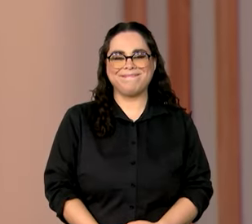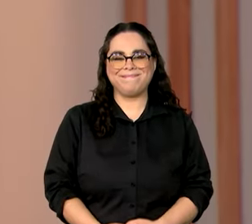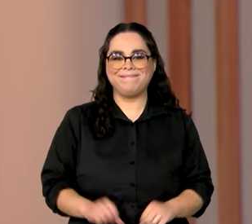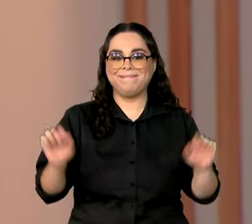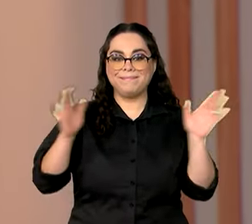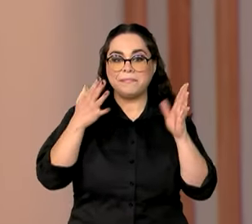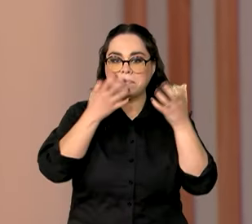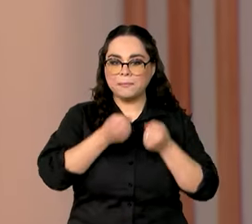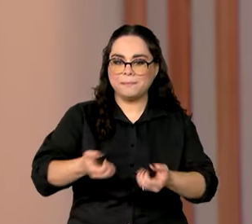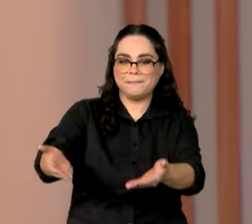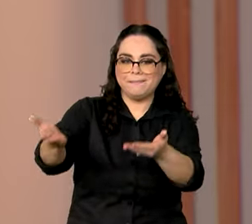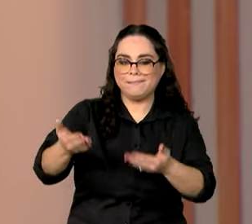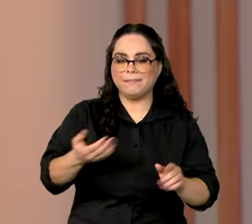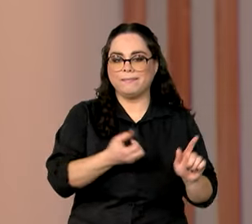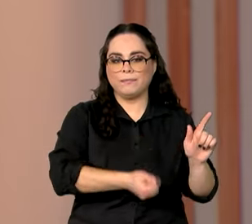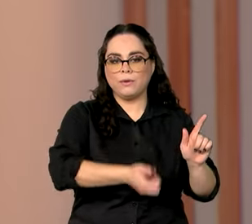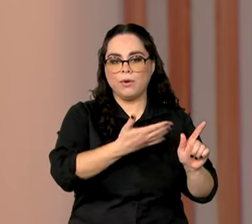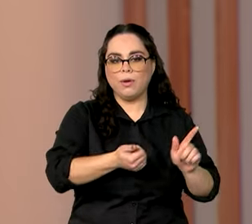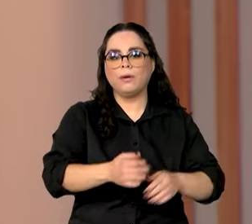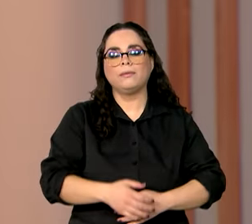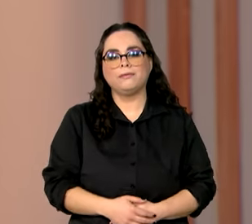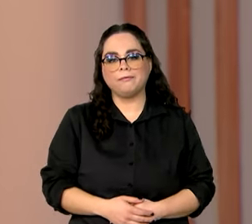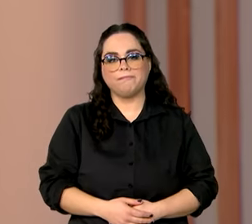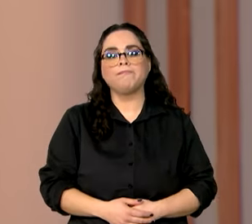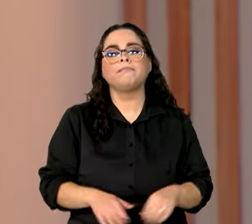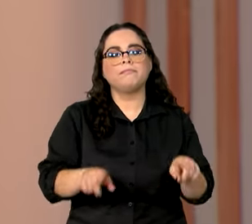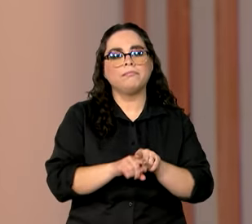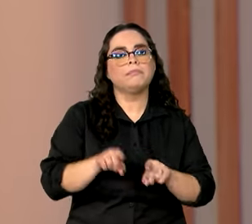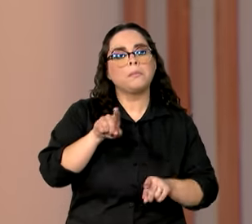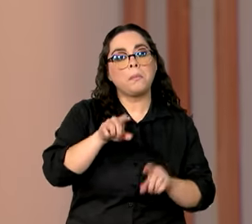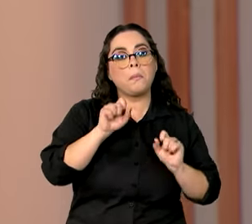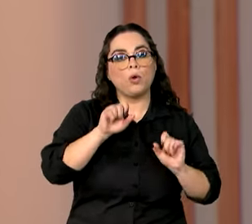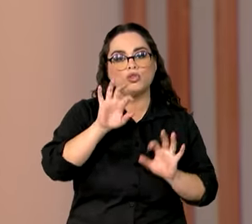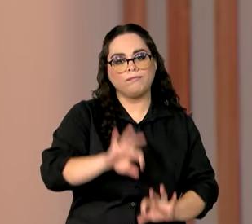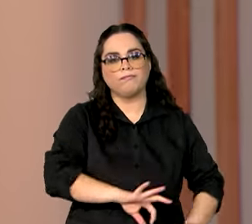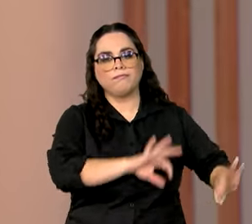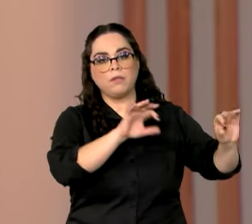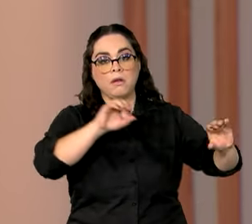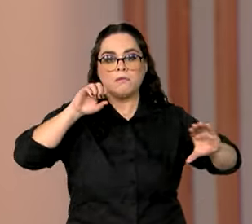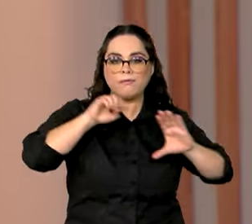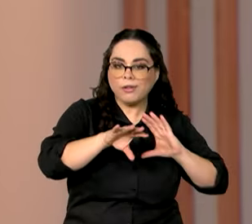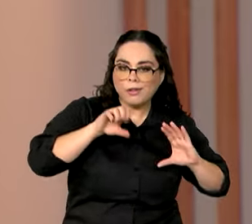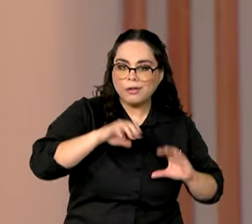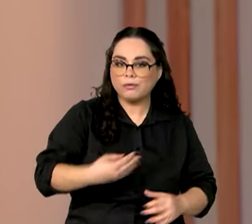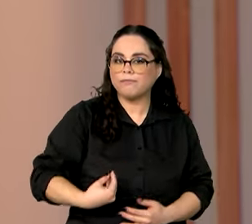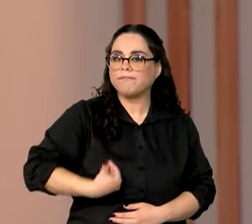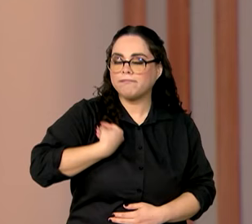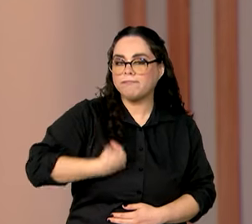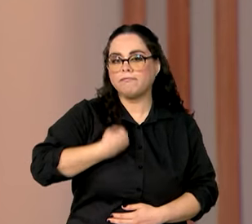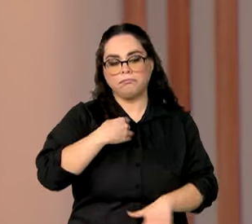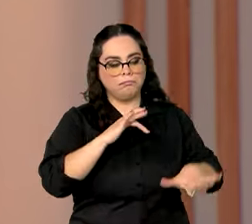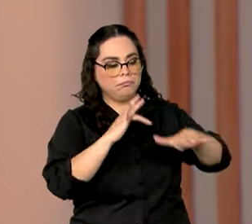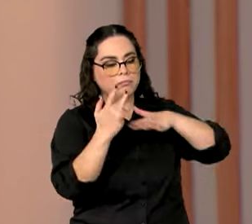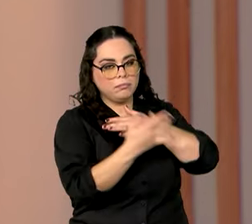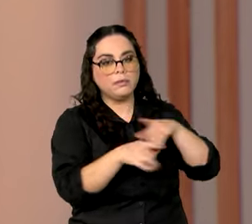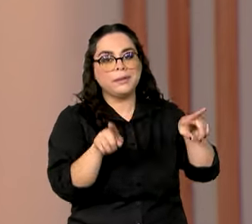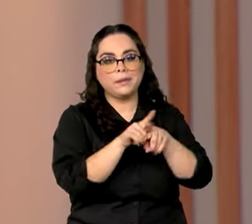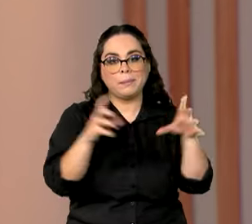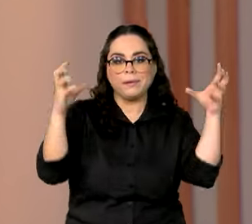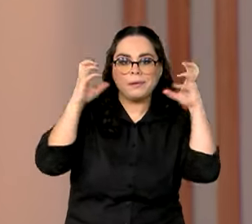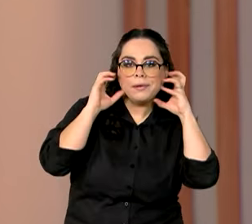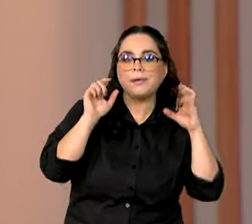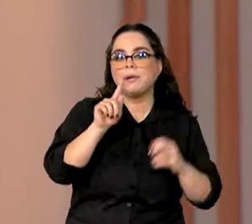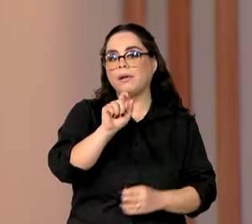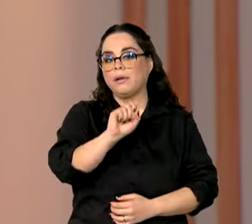Olá, seja muito bem-vindo ao canal GOV. Lembrando que você pode nos acompanhar também ao vivo pelas redes sociais e